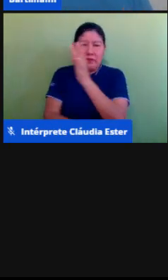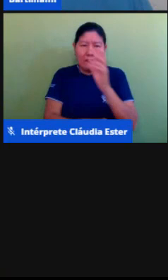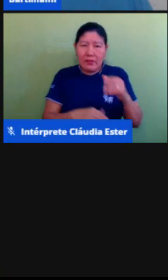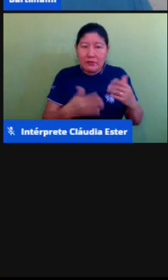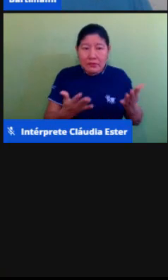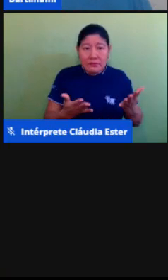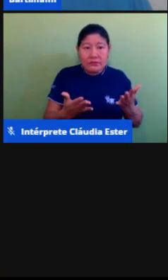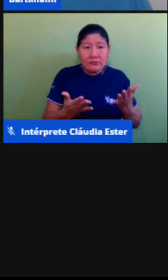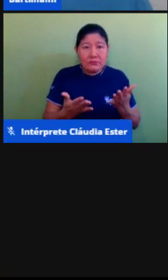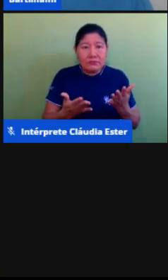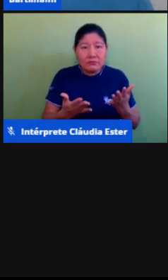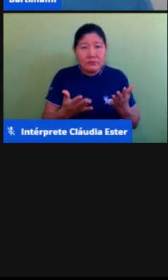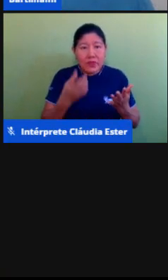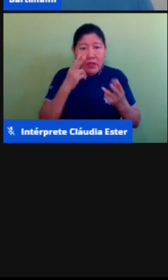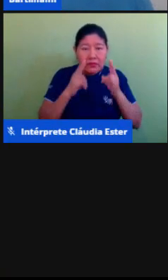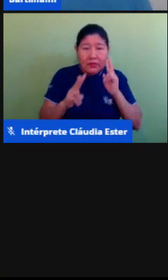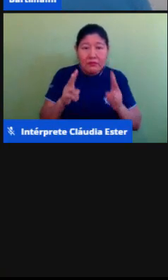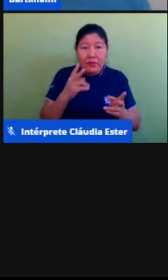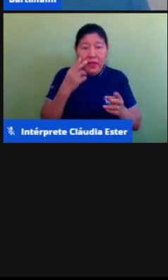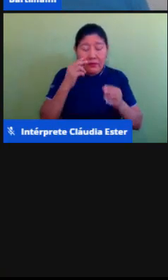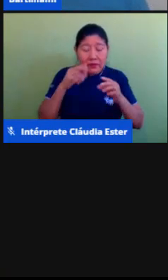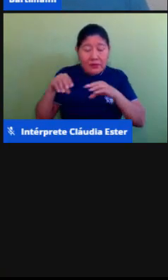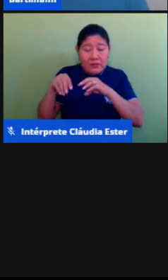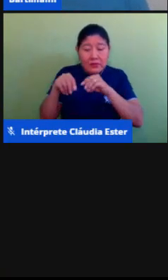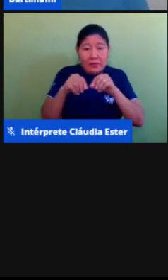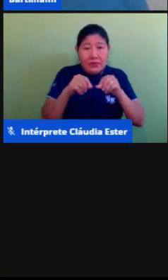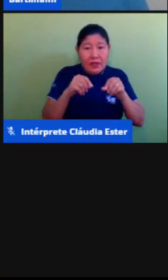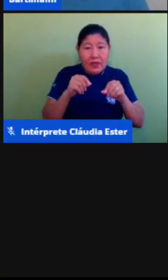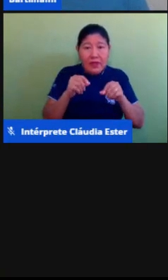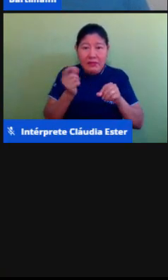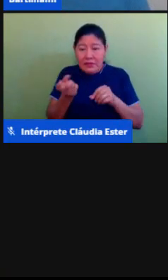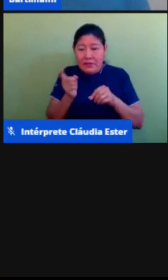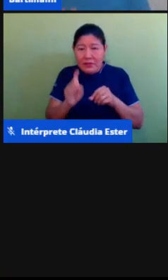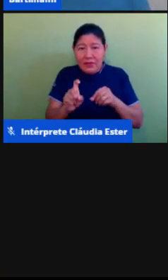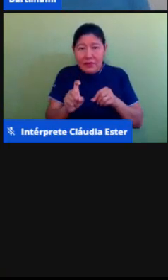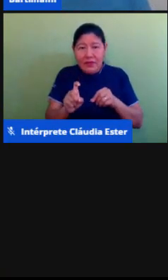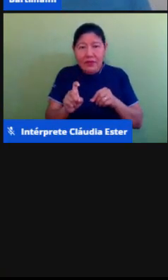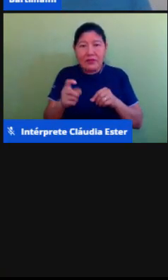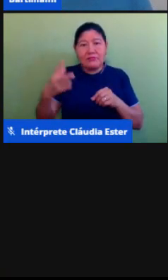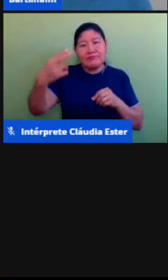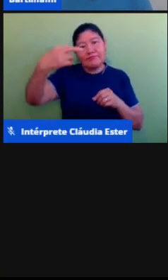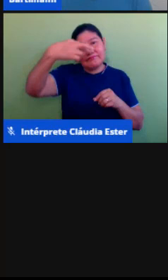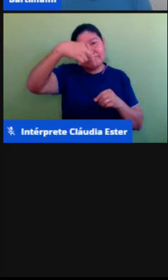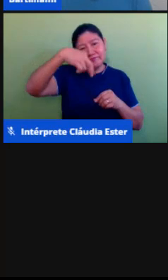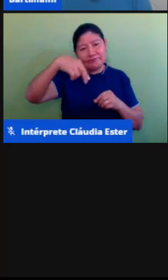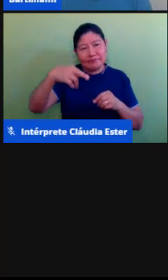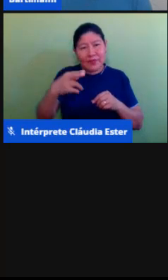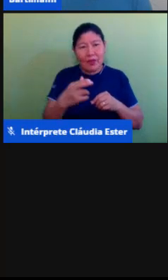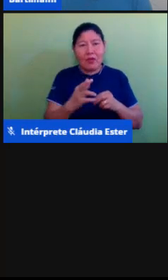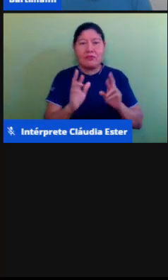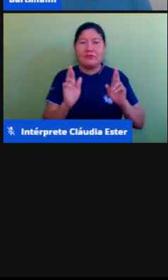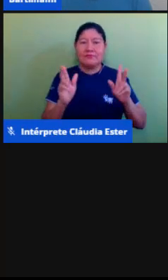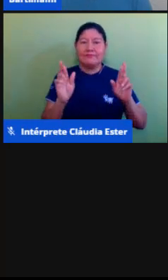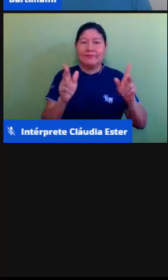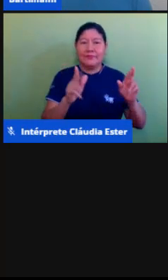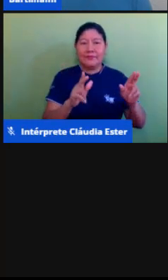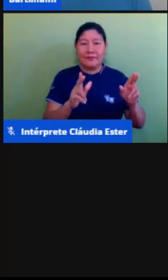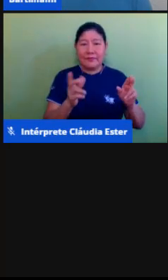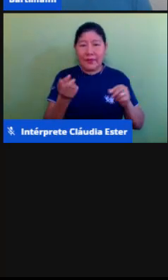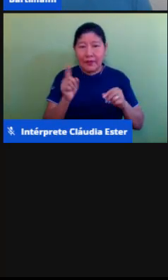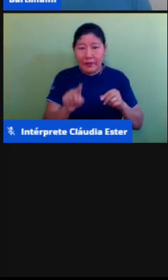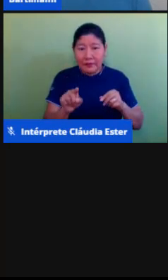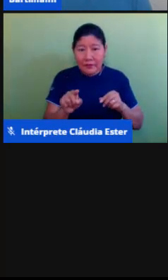possibilidades de abordar isso a partir de recortes espaciais diferentes. E nessa primeira tela, a última